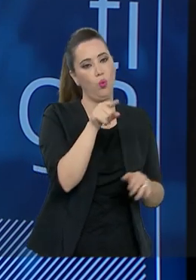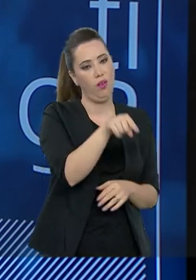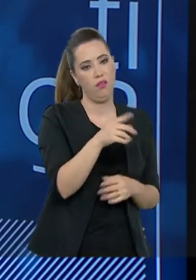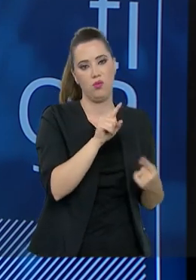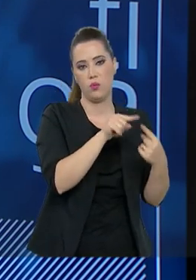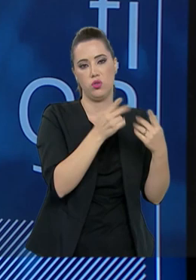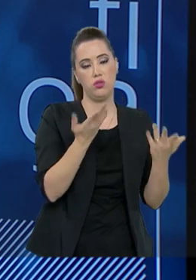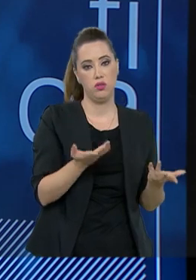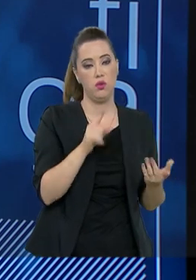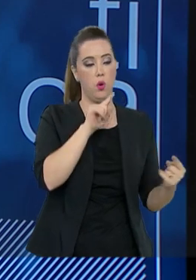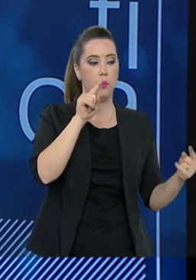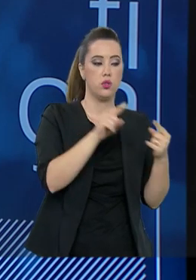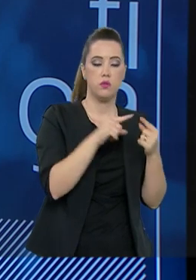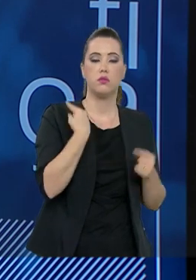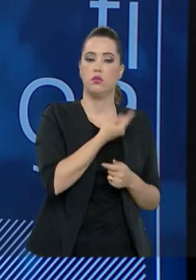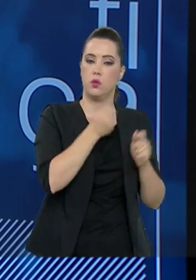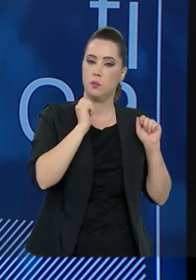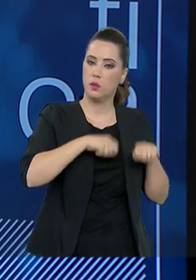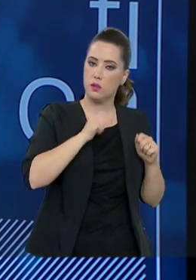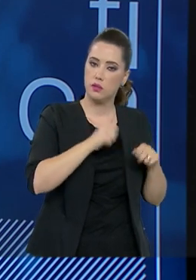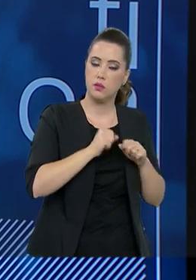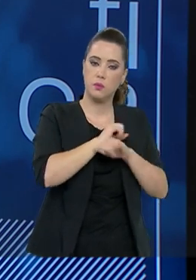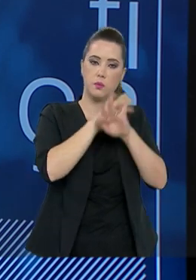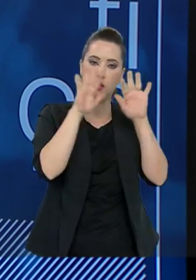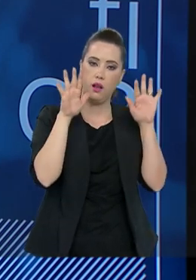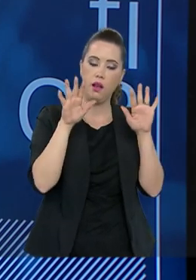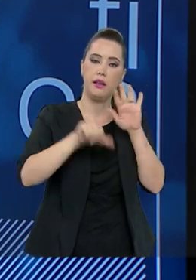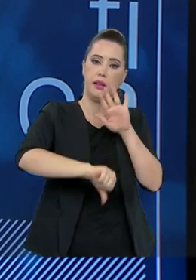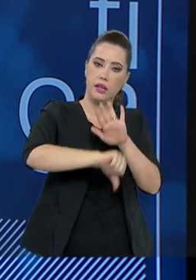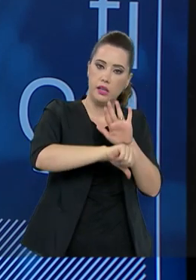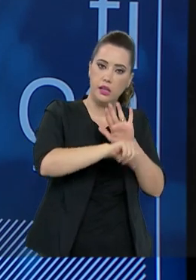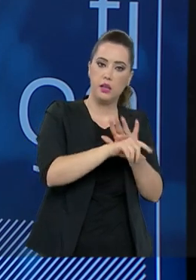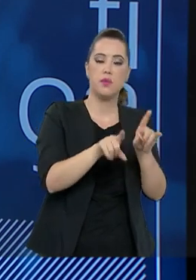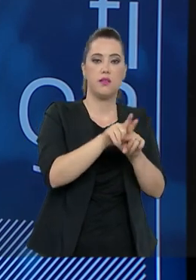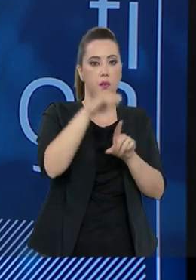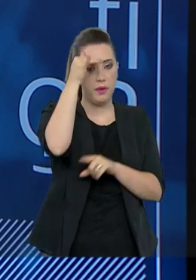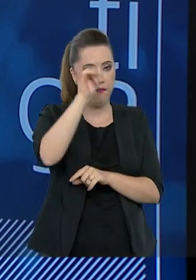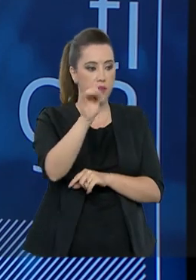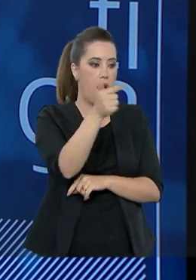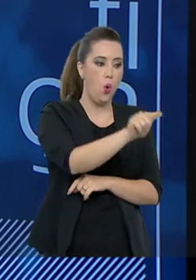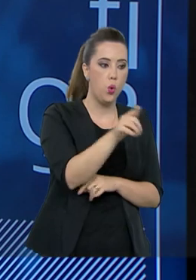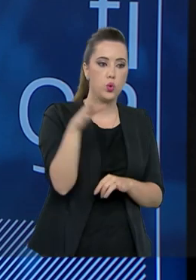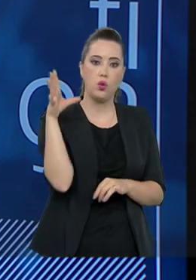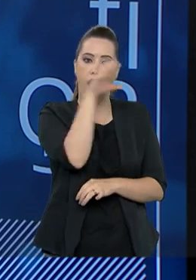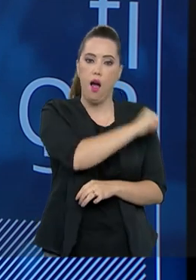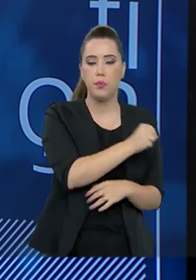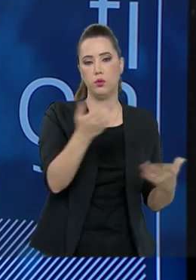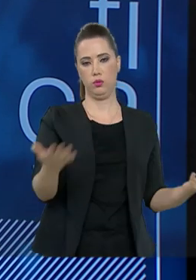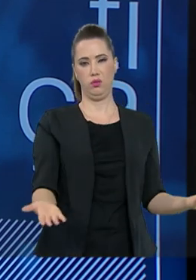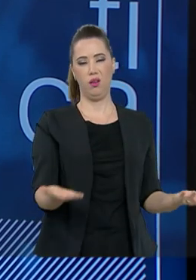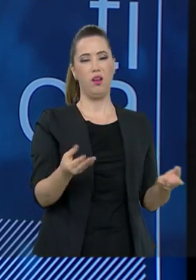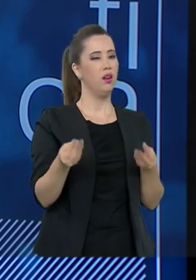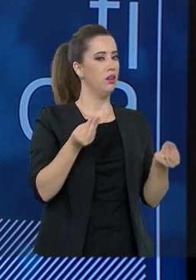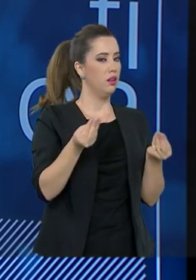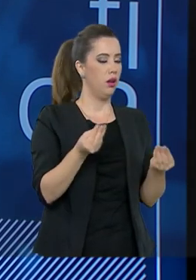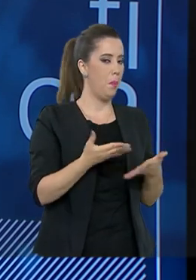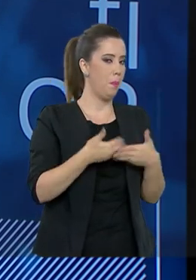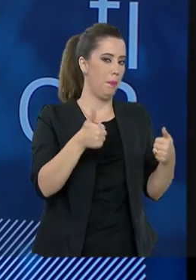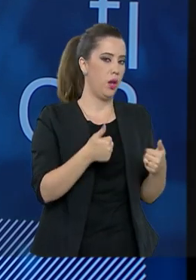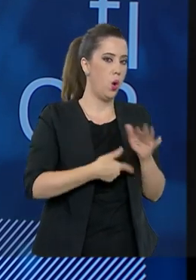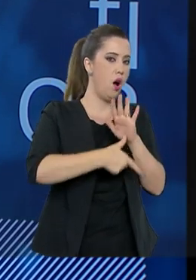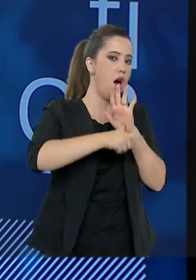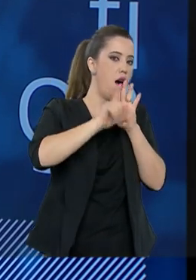O objetivo é que nós possamos esclarecer crimes, inclusive prevenir crimes, o mais rápido possível. Para isso, quanto antes o